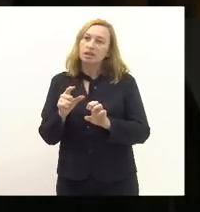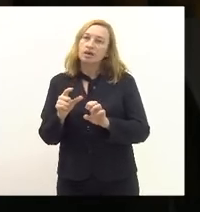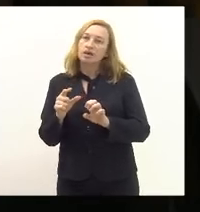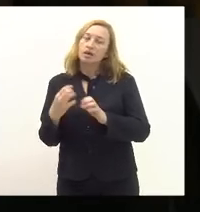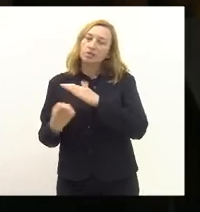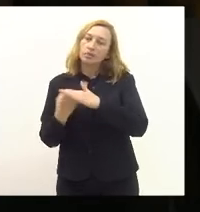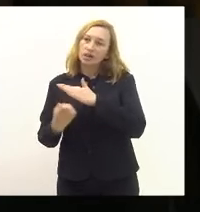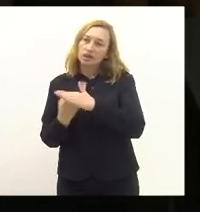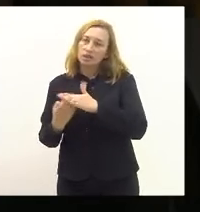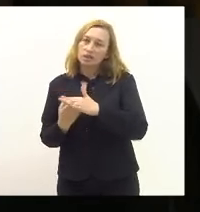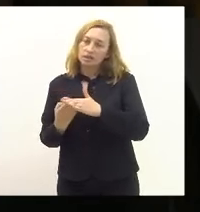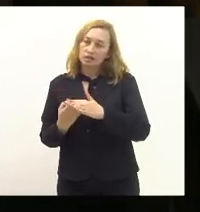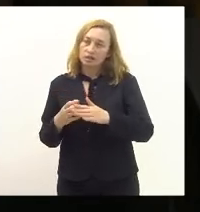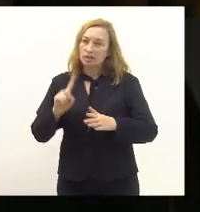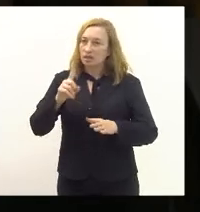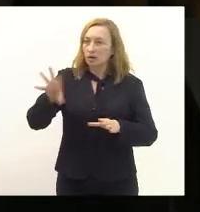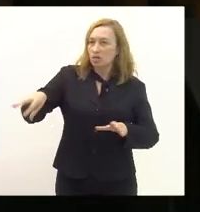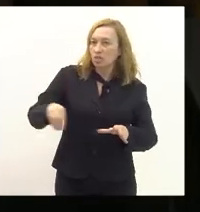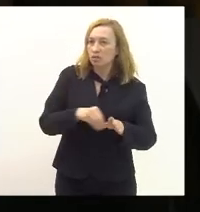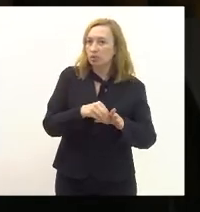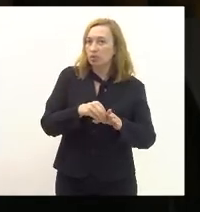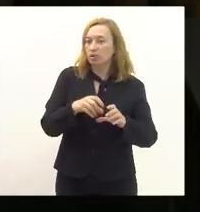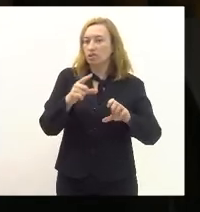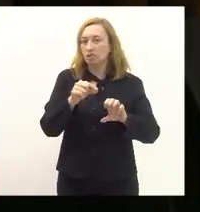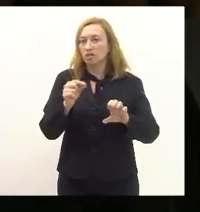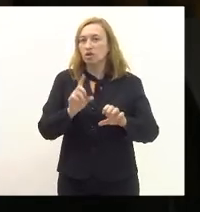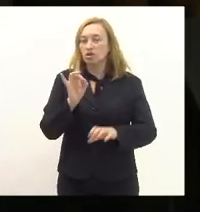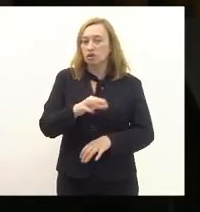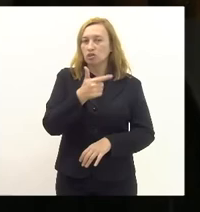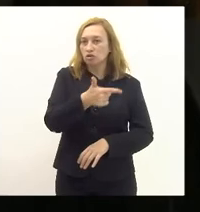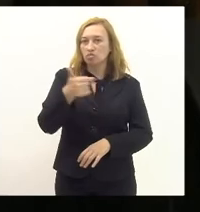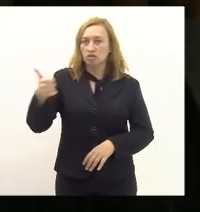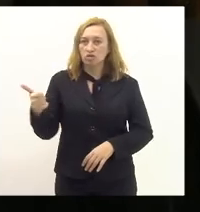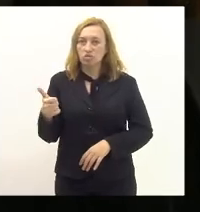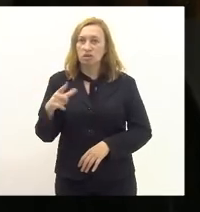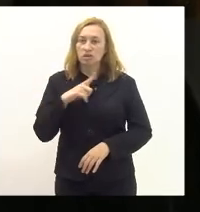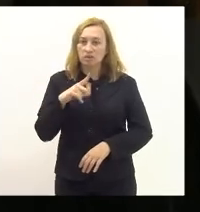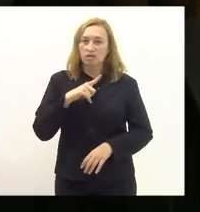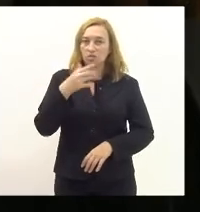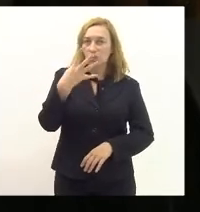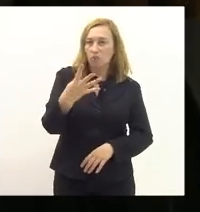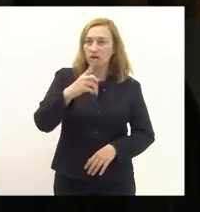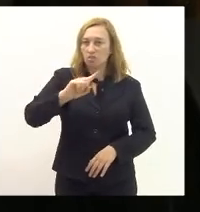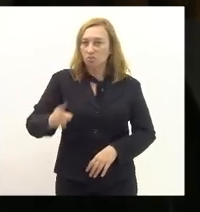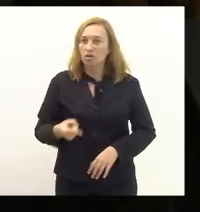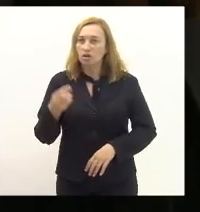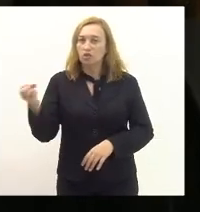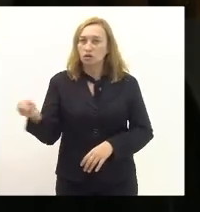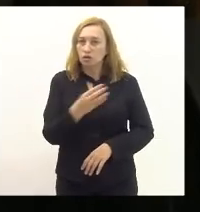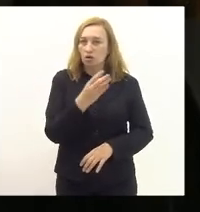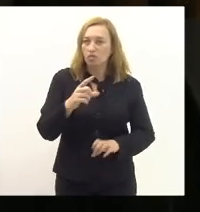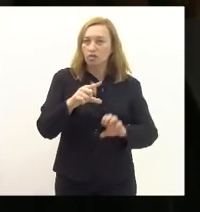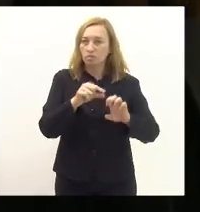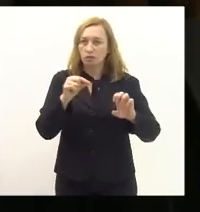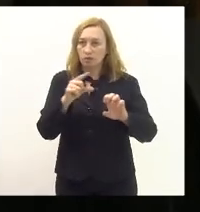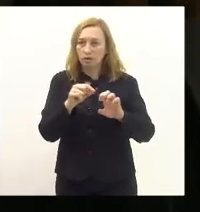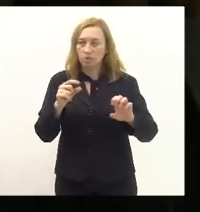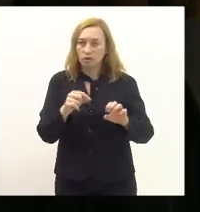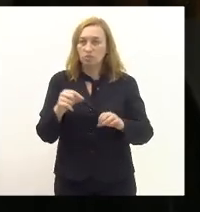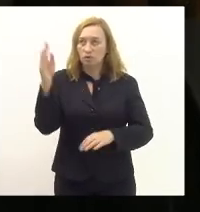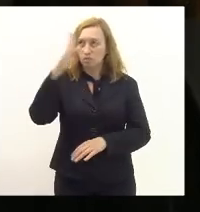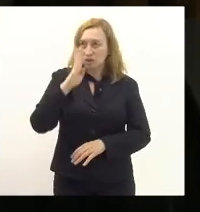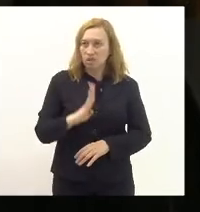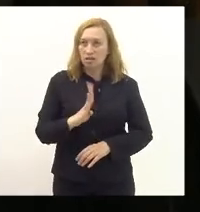o microempreendedor. Só em 2021 nós tivemos 4 milhões de novos microempreendedores no